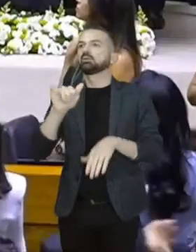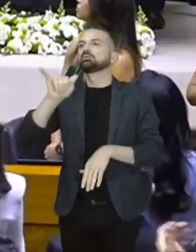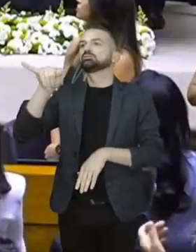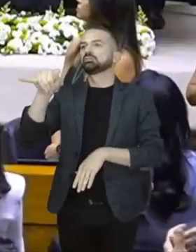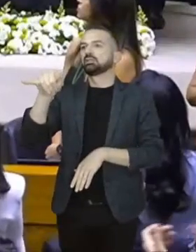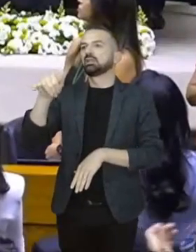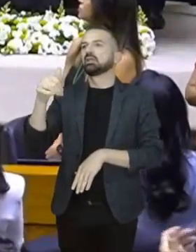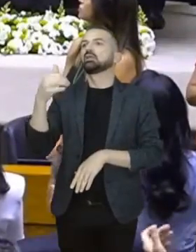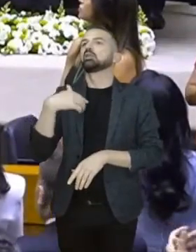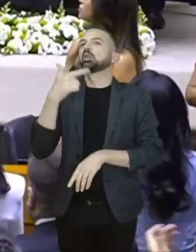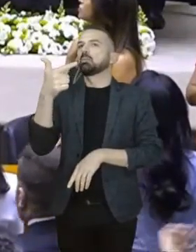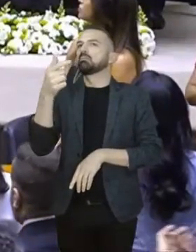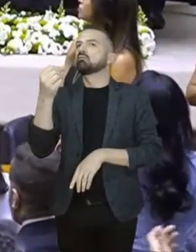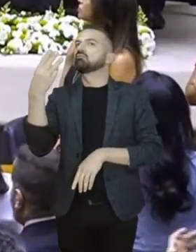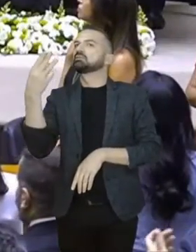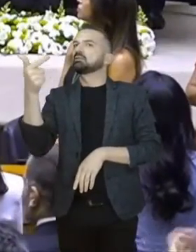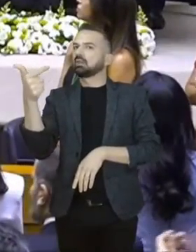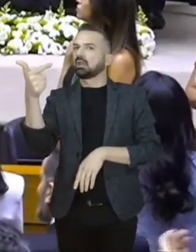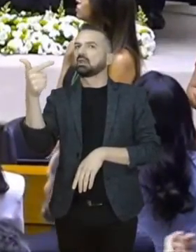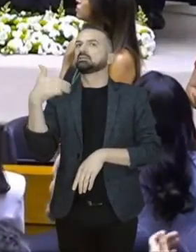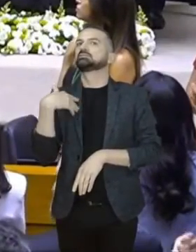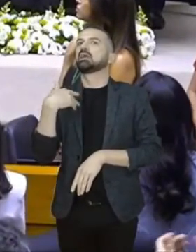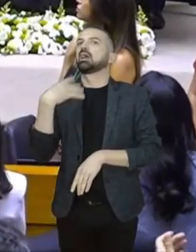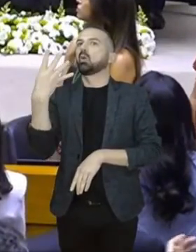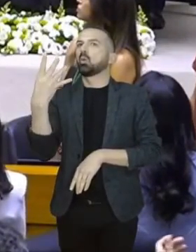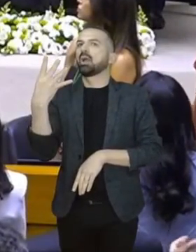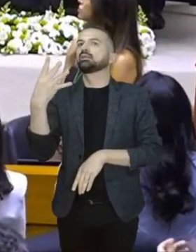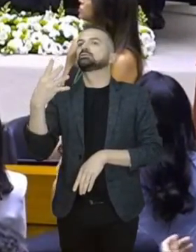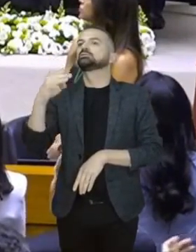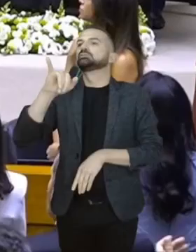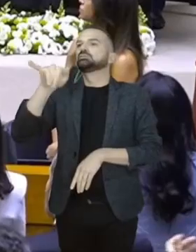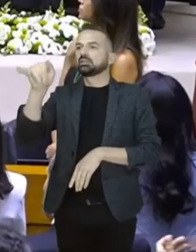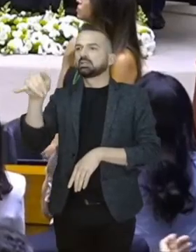a 4 de janeiro de 2027.